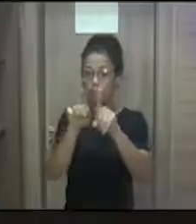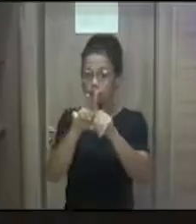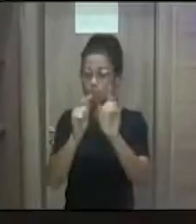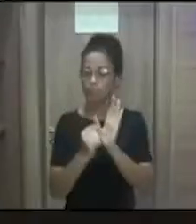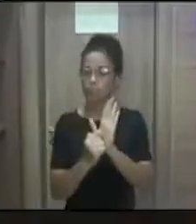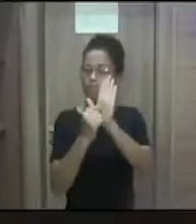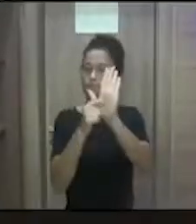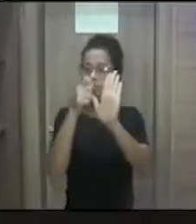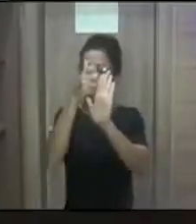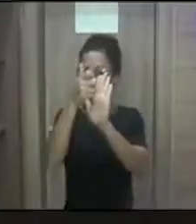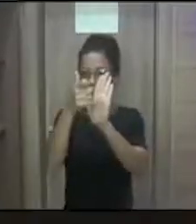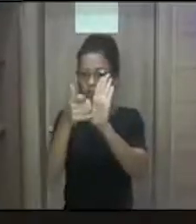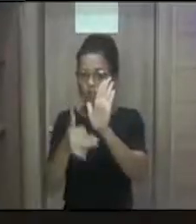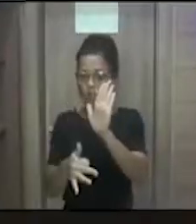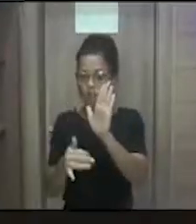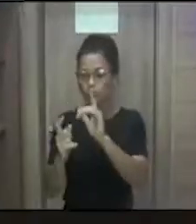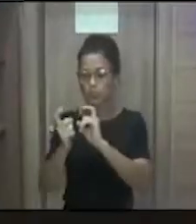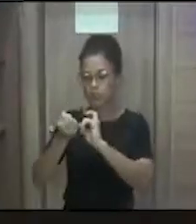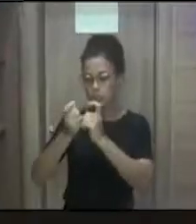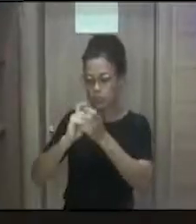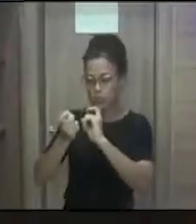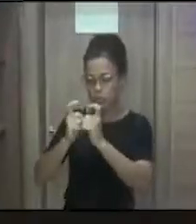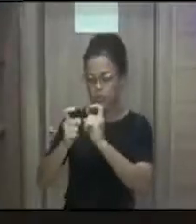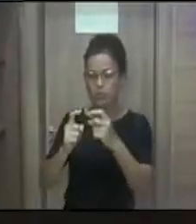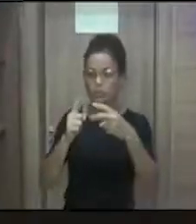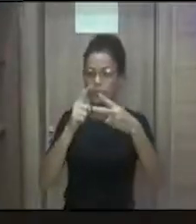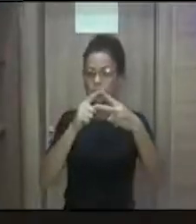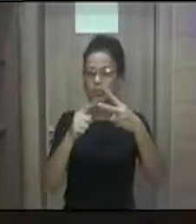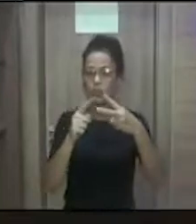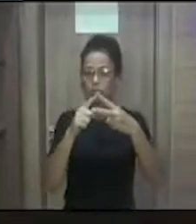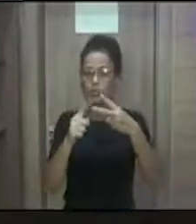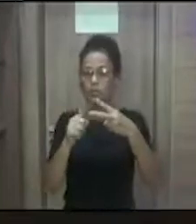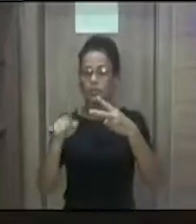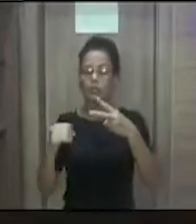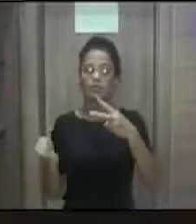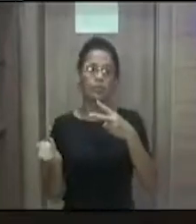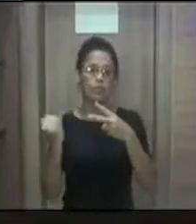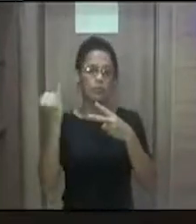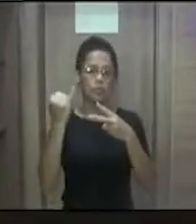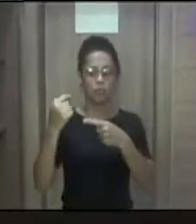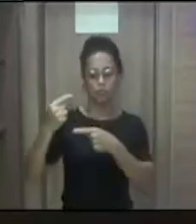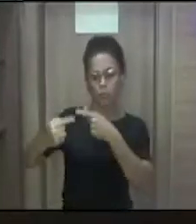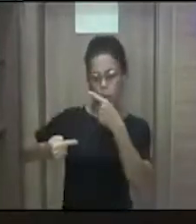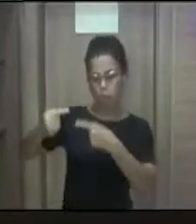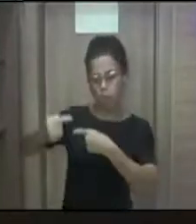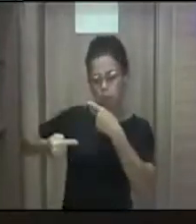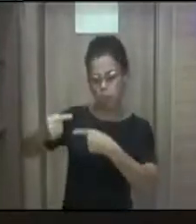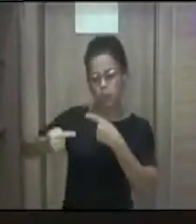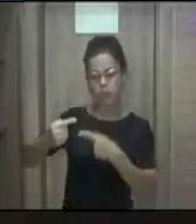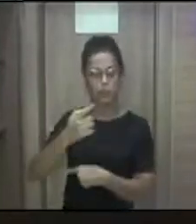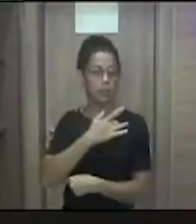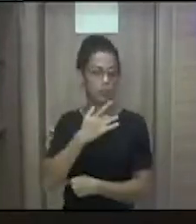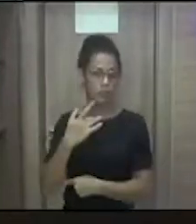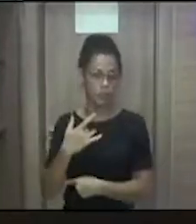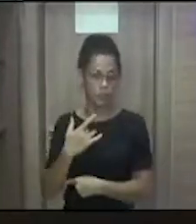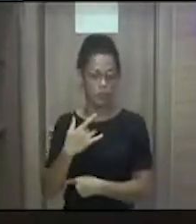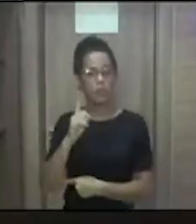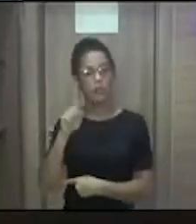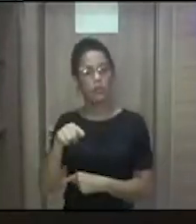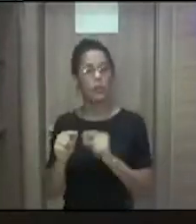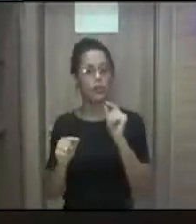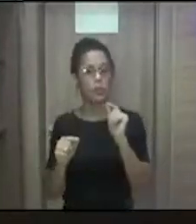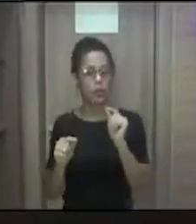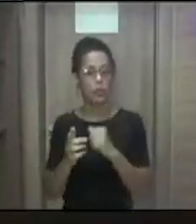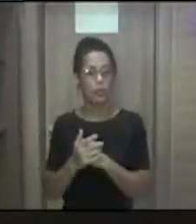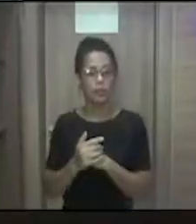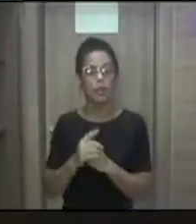trazer um diálogo entre duas coisas que são muito importantes para a política de saúde, que é a intervenção. Quer dizer,